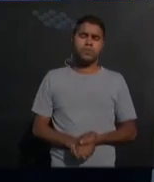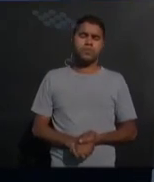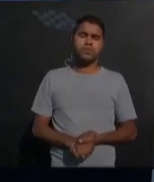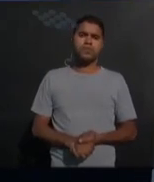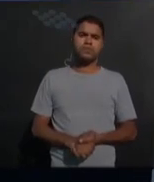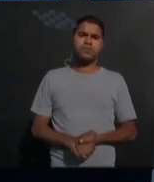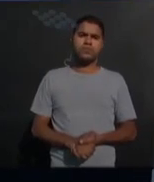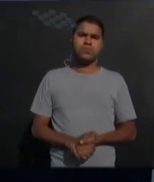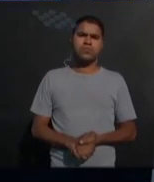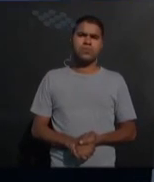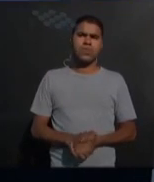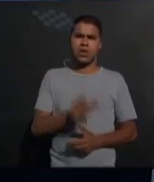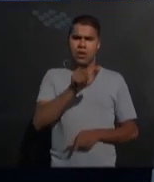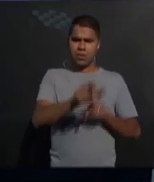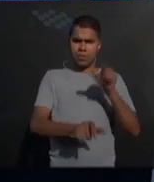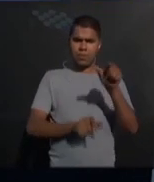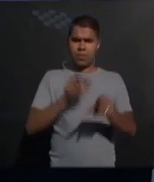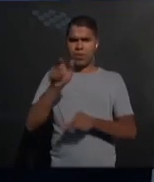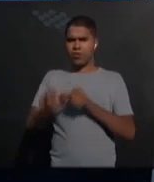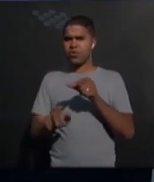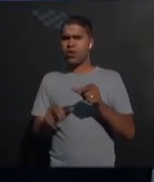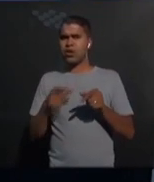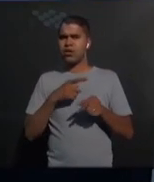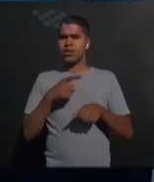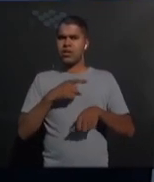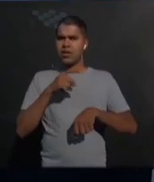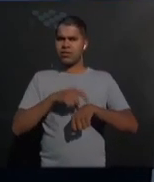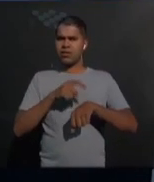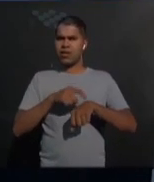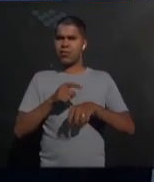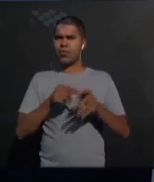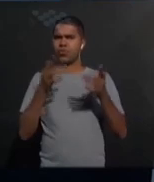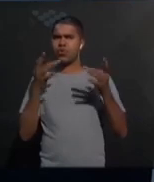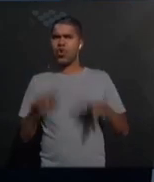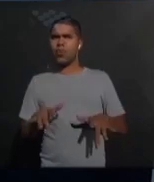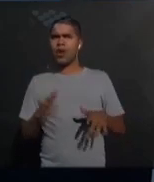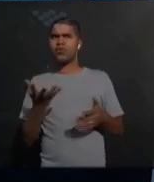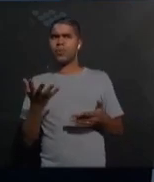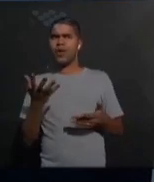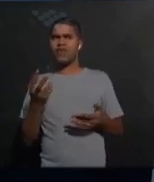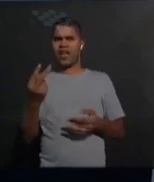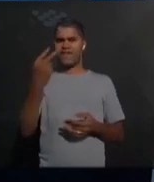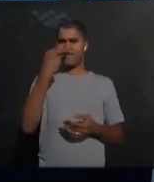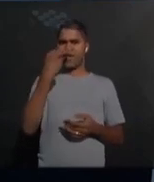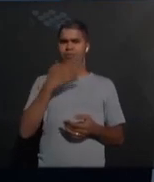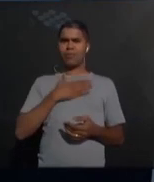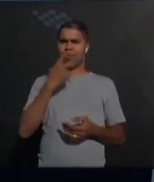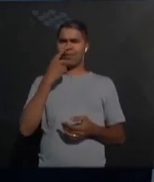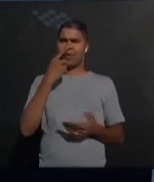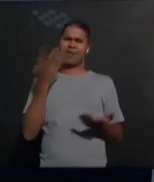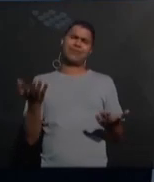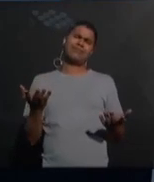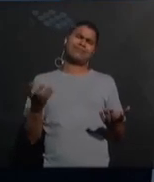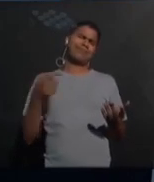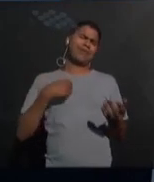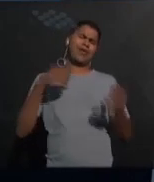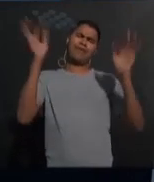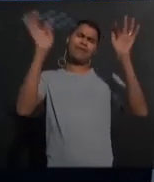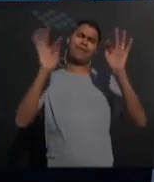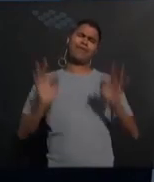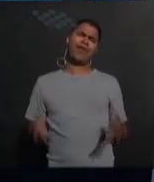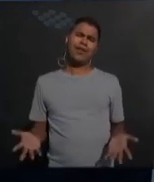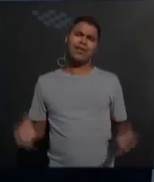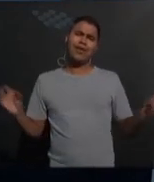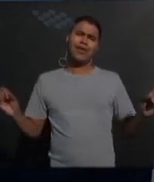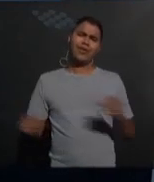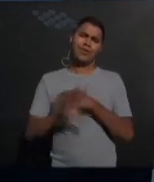será que alguém está tendo tempo assim sobrando pra poder ficar olhando o nariz o outro feliz nem glória